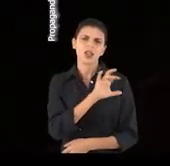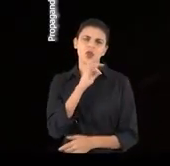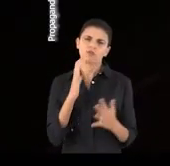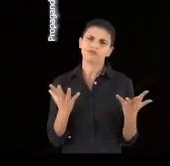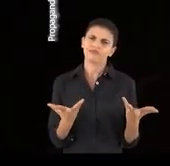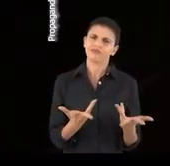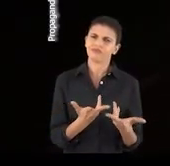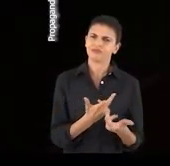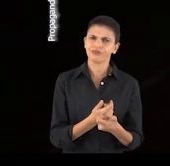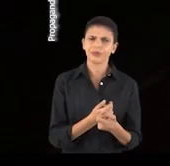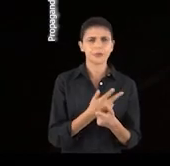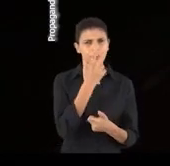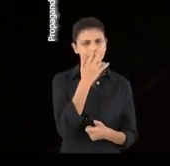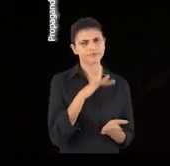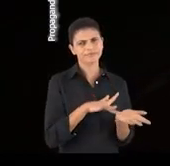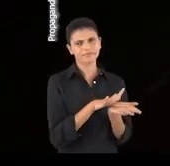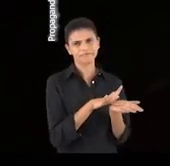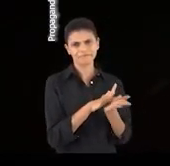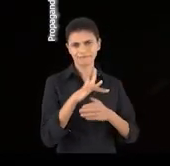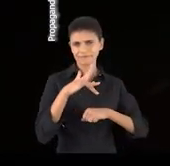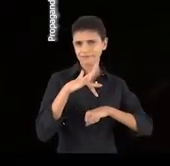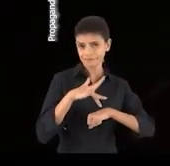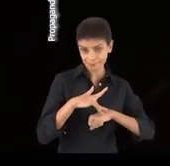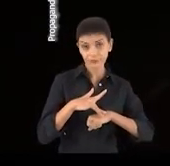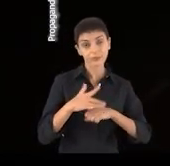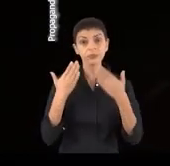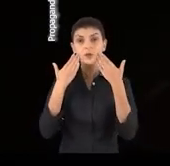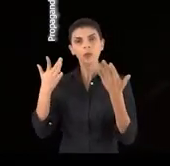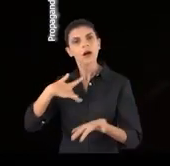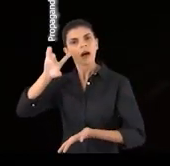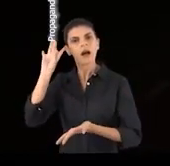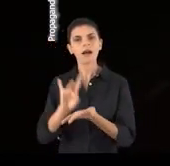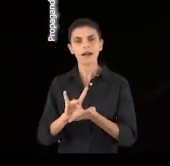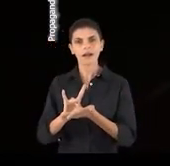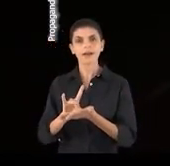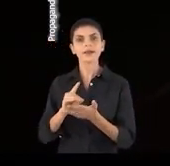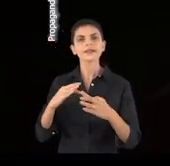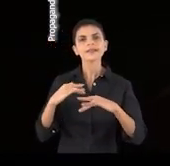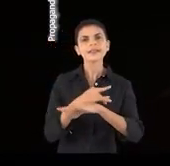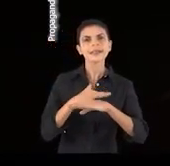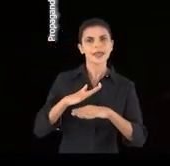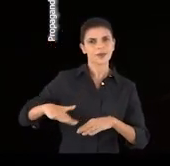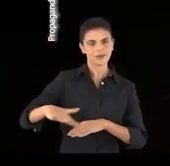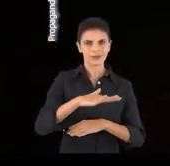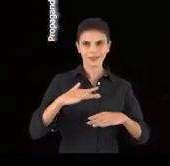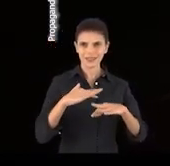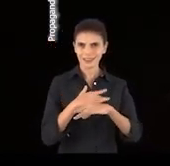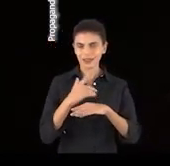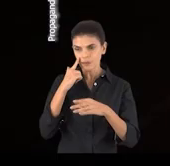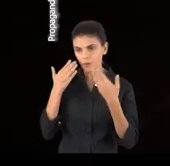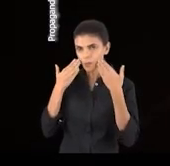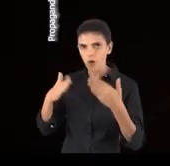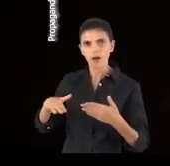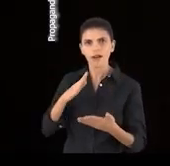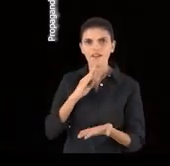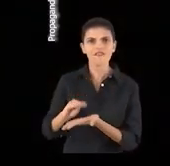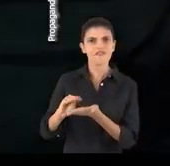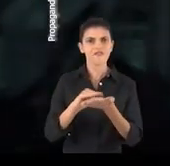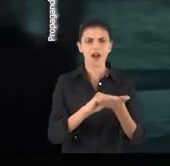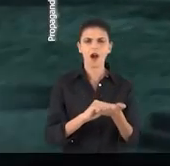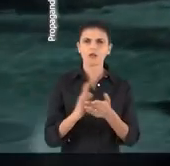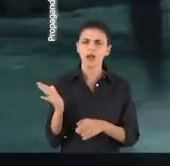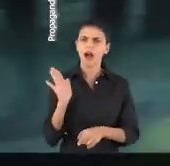conto de fadas a gente tem que ser realista a gente tem que mostrar o Rio de Janeiro real onde pertinho do centro da cidade tem a